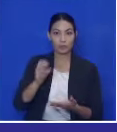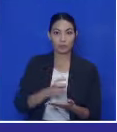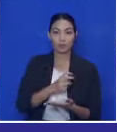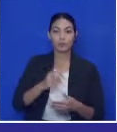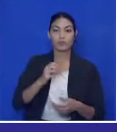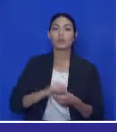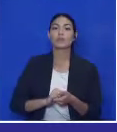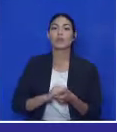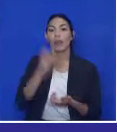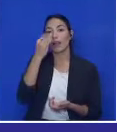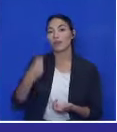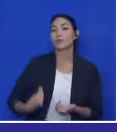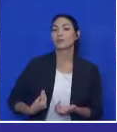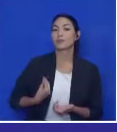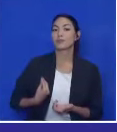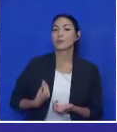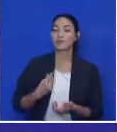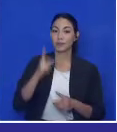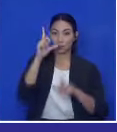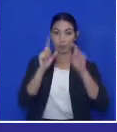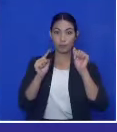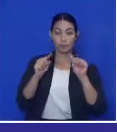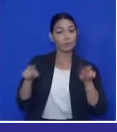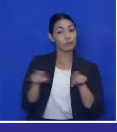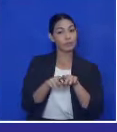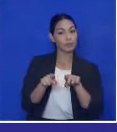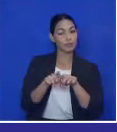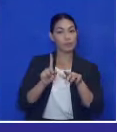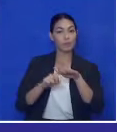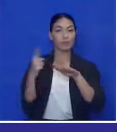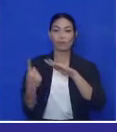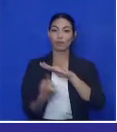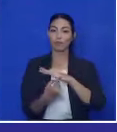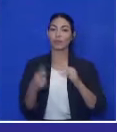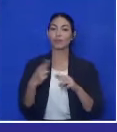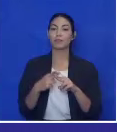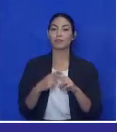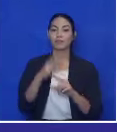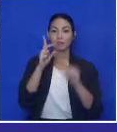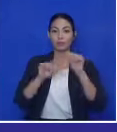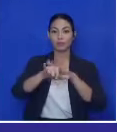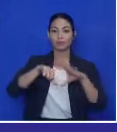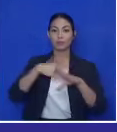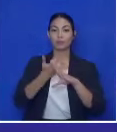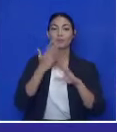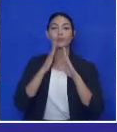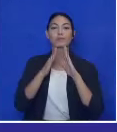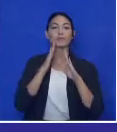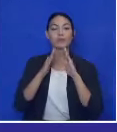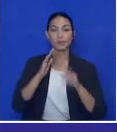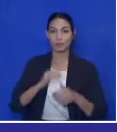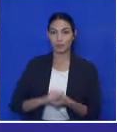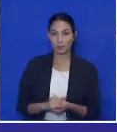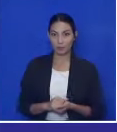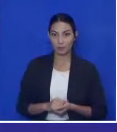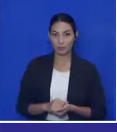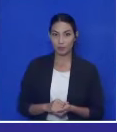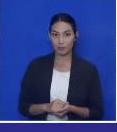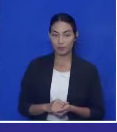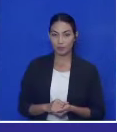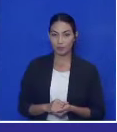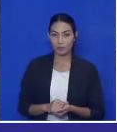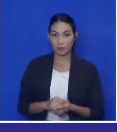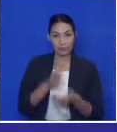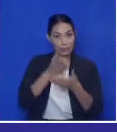da Quina com transmissão ao vivo pela Rede TV e também pelas redes sociais da Caixa e da Rede TV no YouTube e no